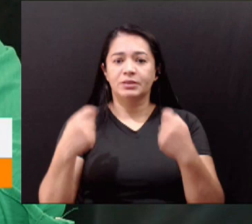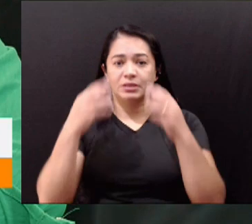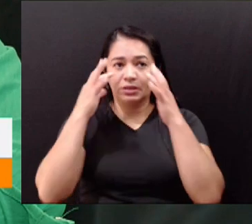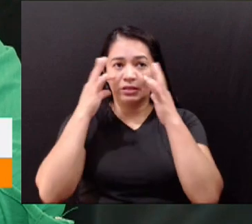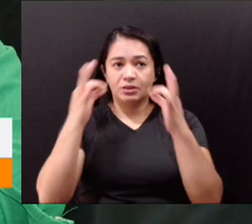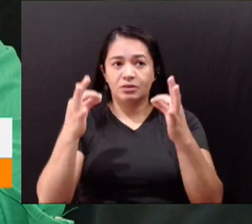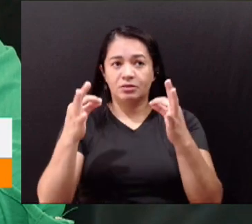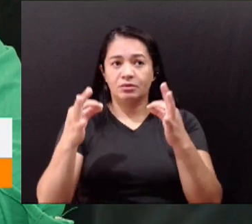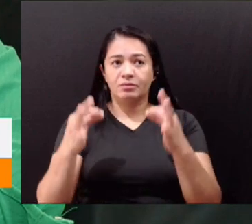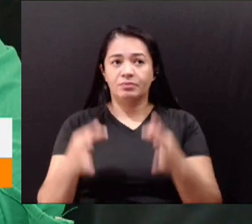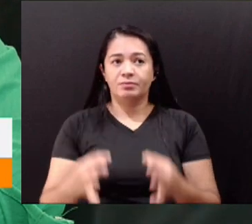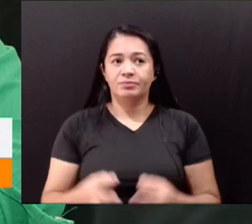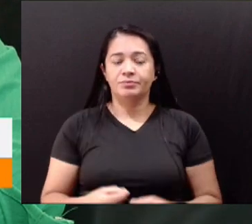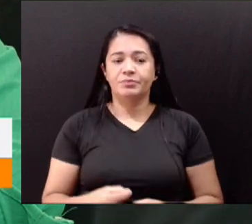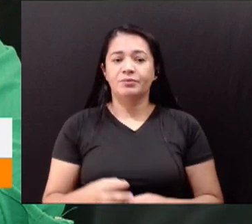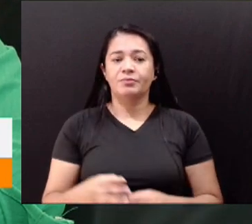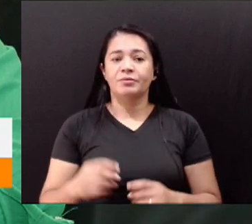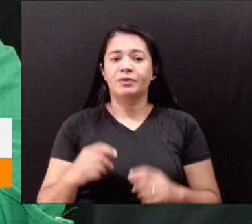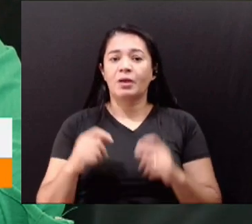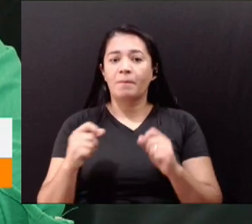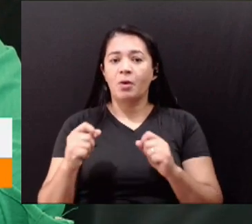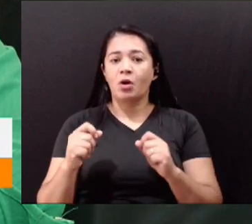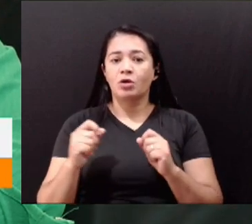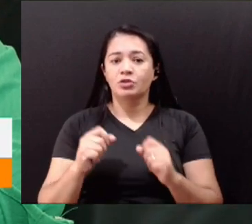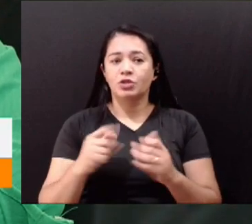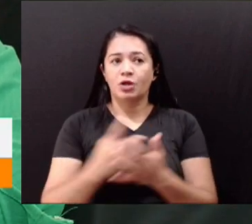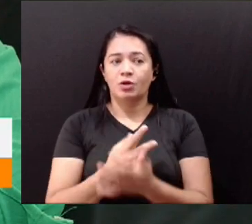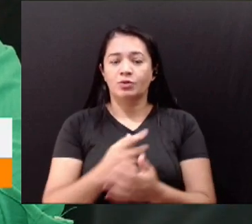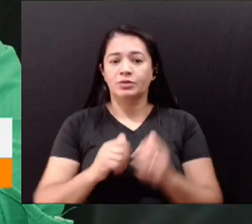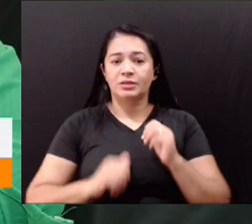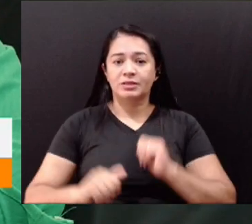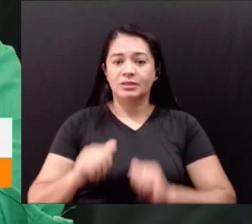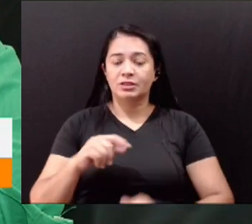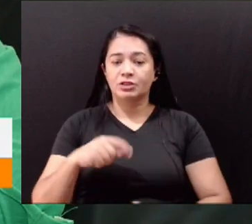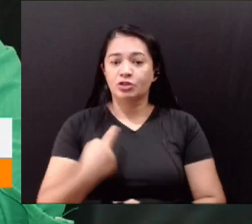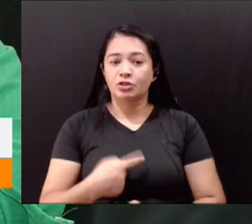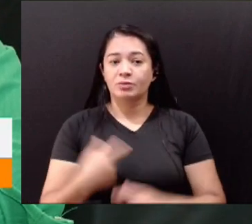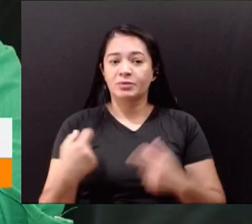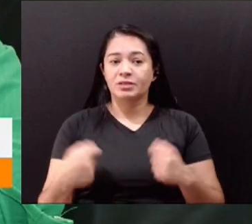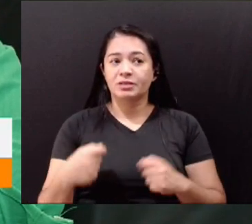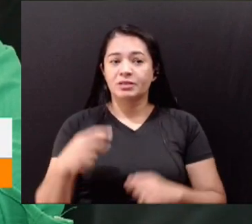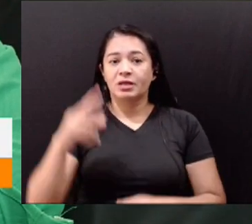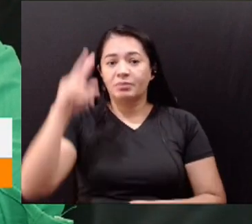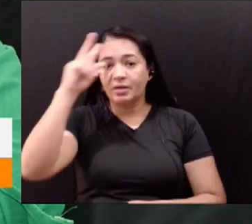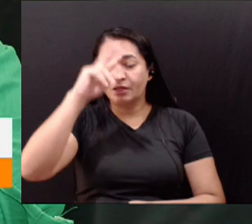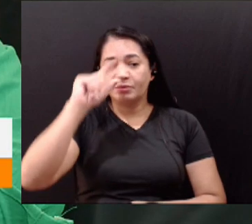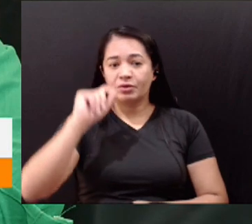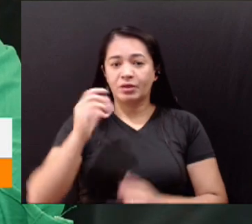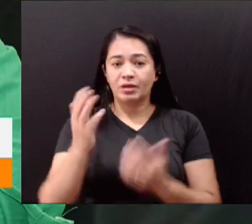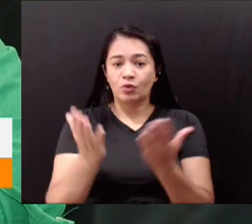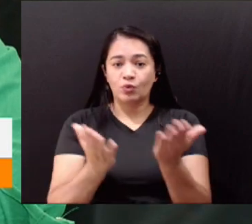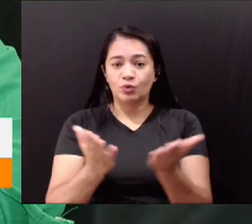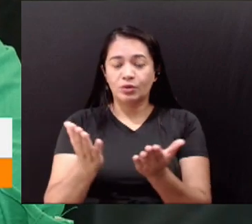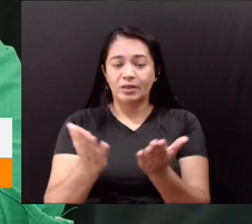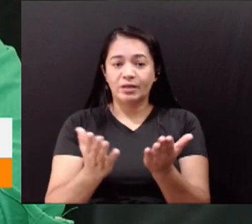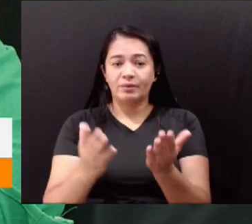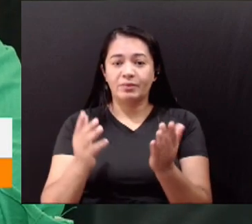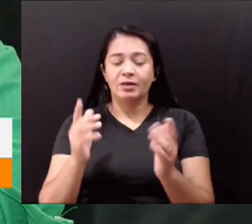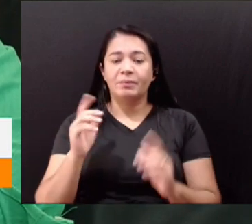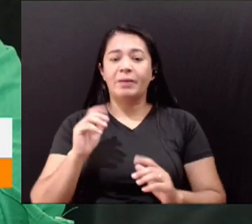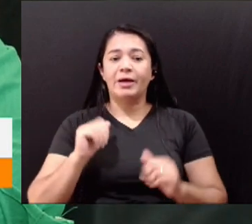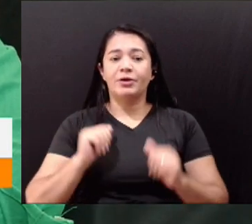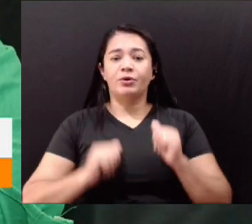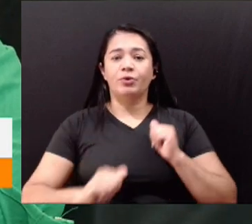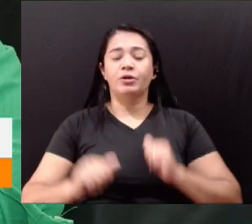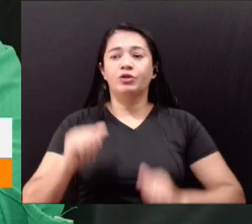depressão, de ansiedade, e a gente precisa lembrar que o tratamento, né, para a depressão e para a ansiedade, para as pessoas